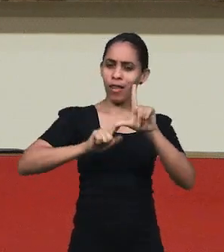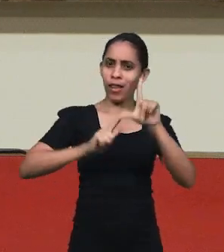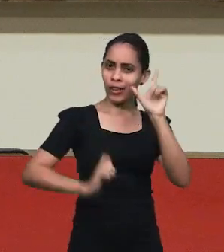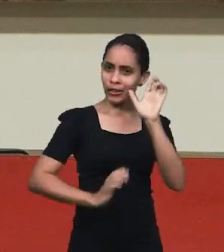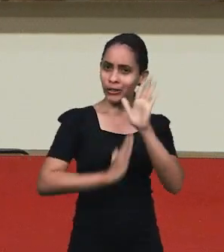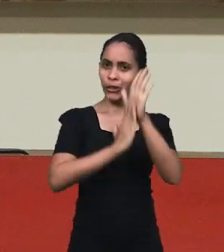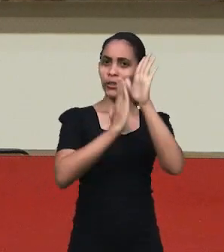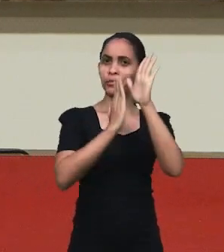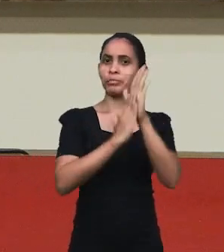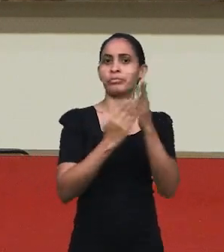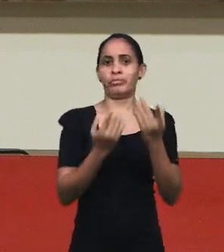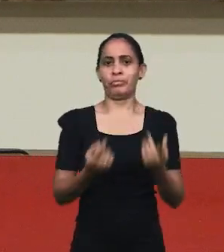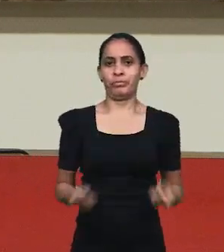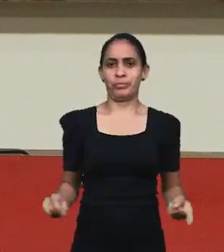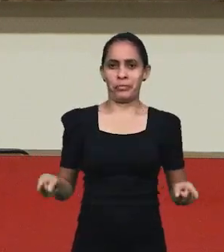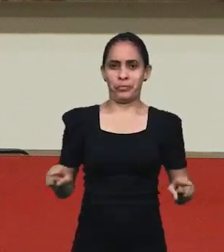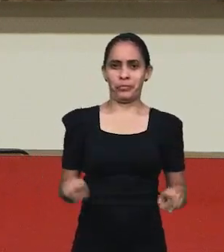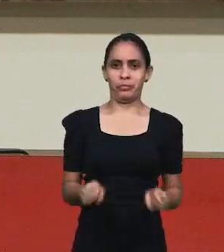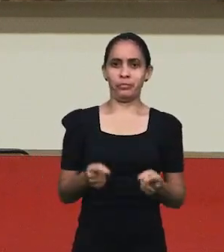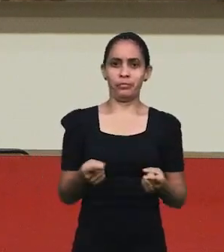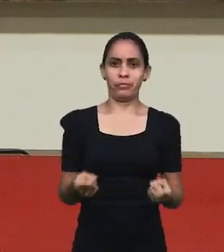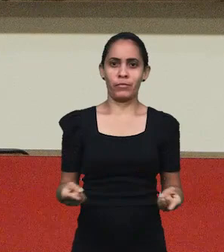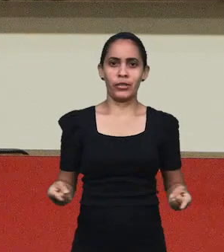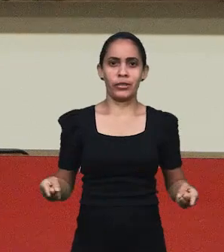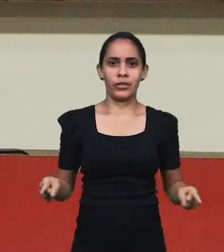na letra desse louvor.